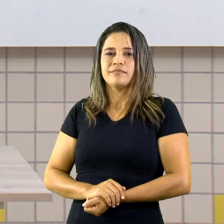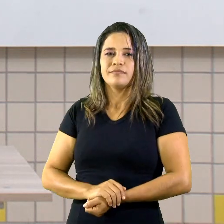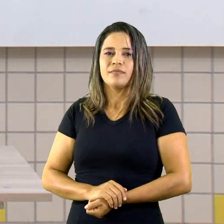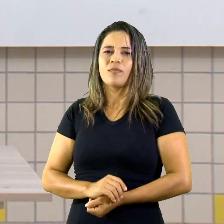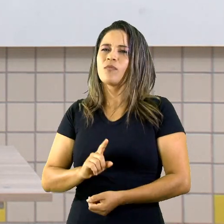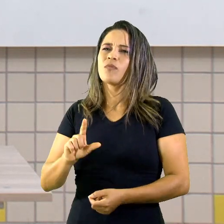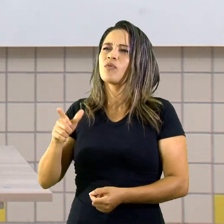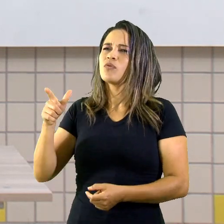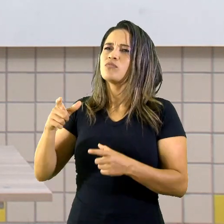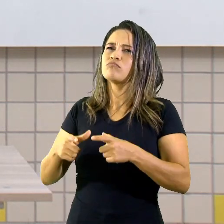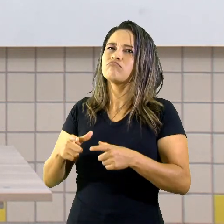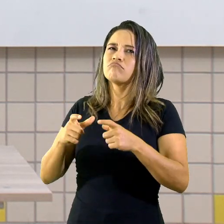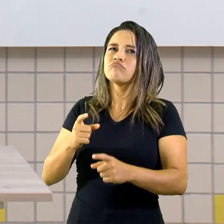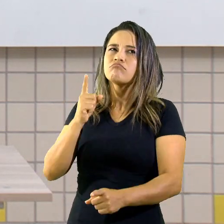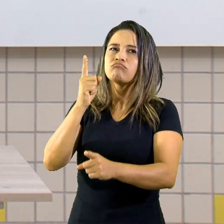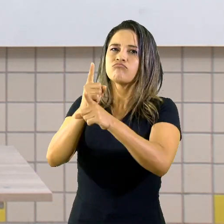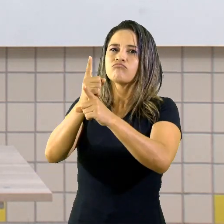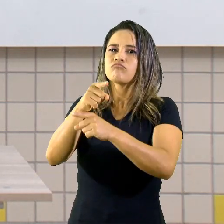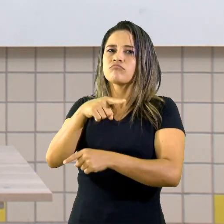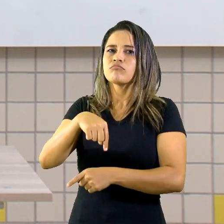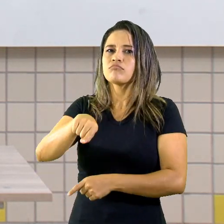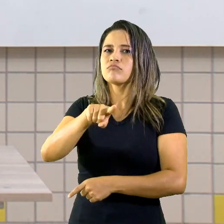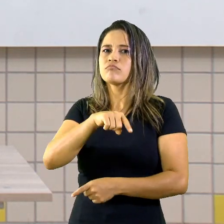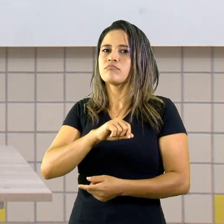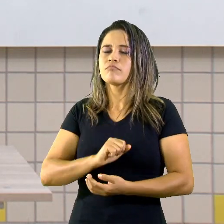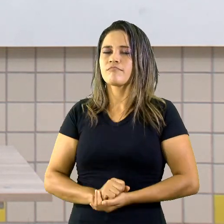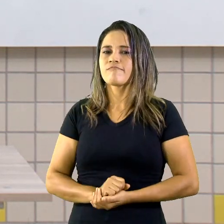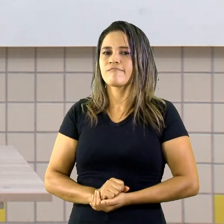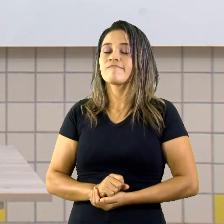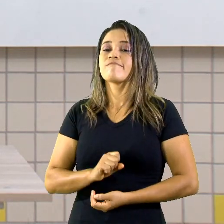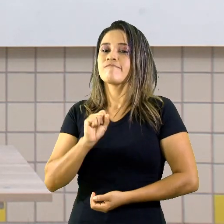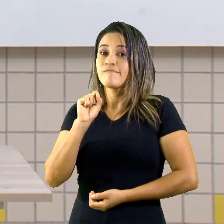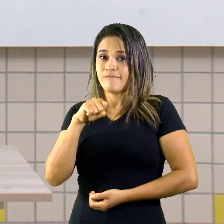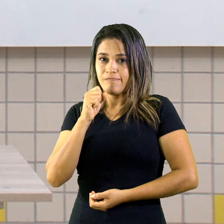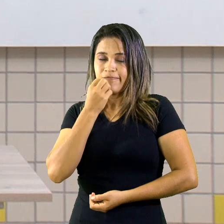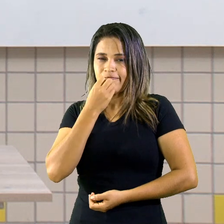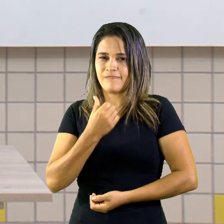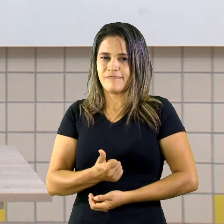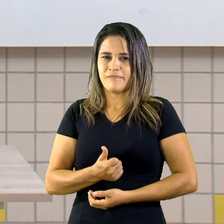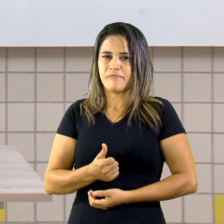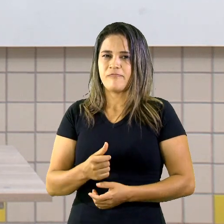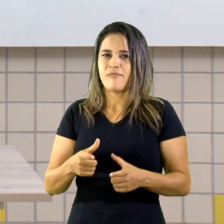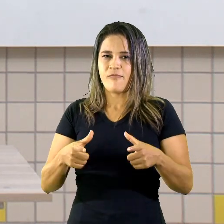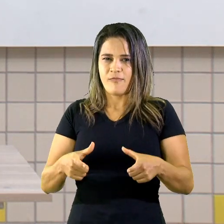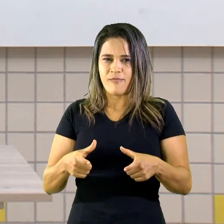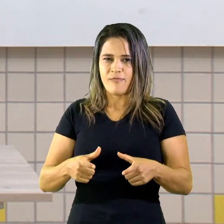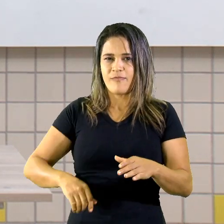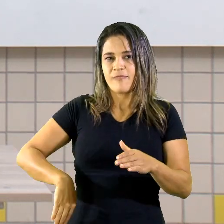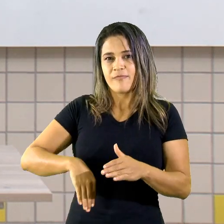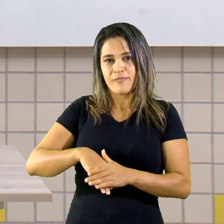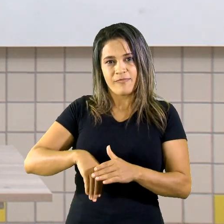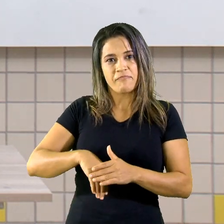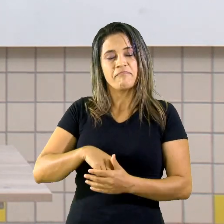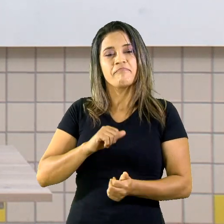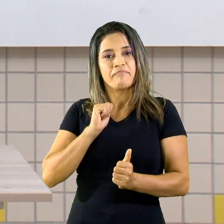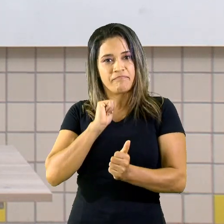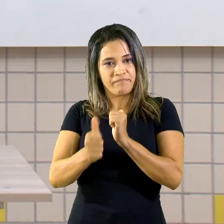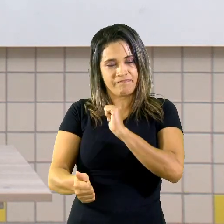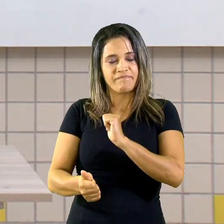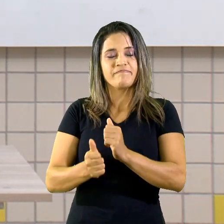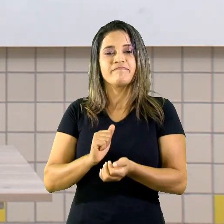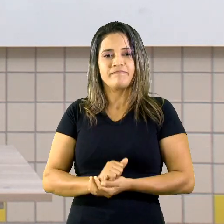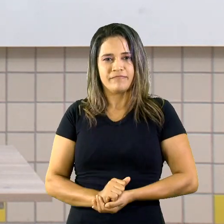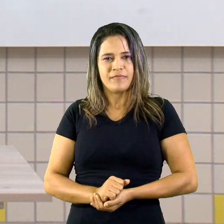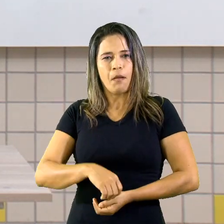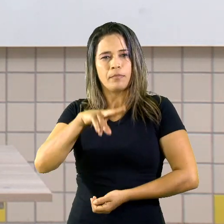encontrar esse formato do círculo? Isso, muito bem. Uma bola de futebol, por exemplo, ela poderia lembrar, né?